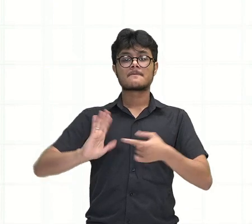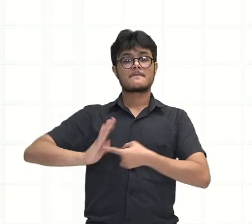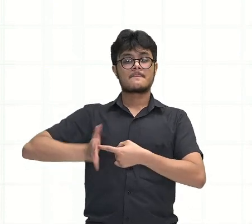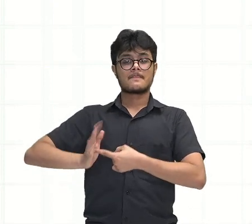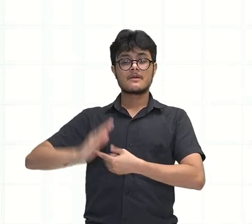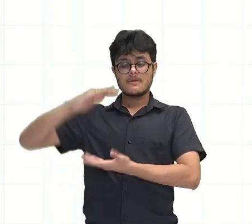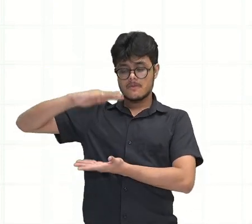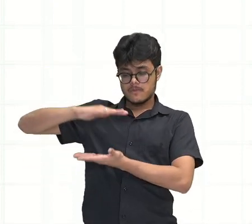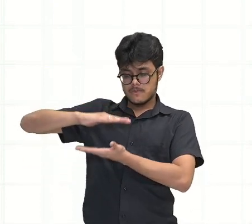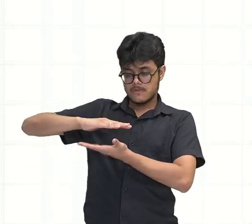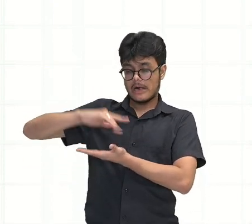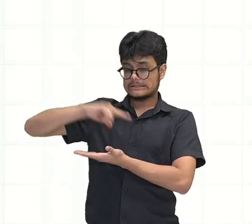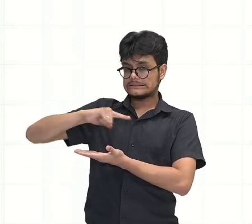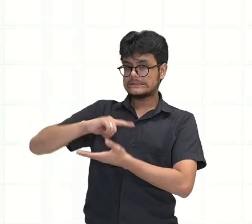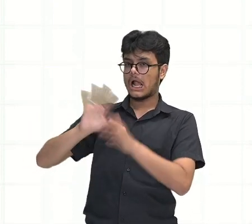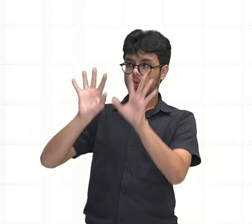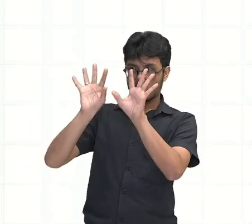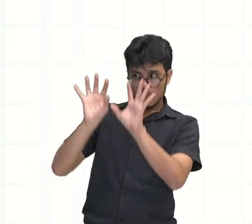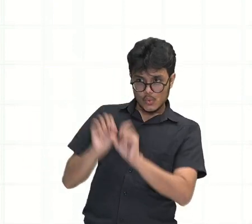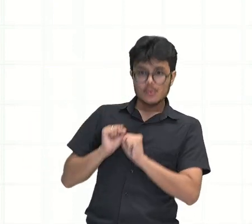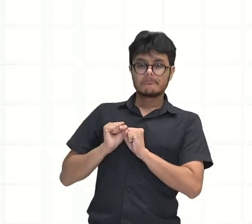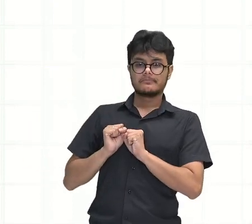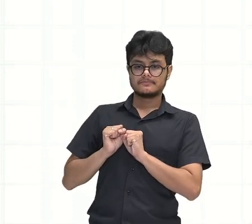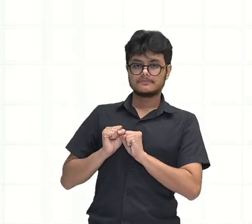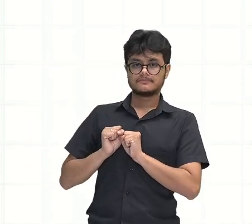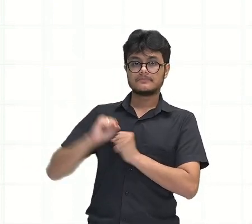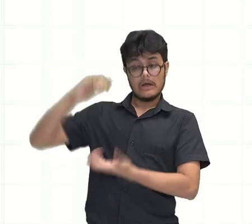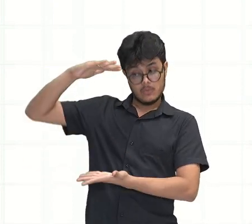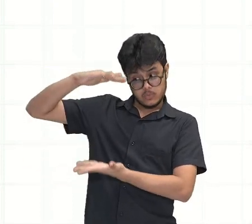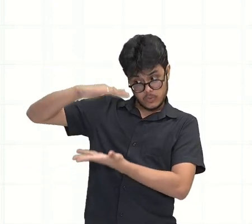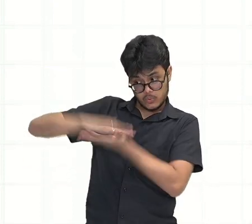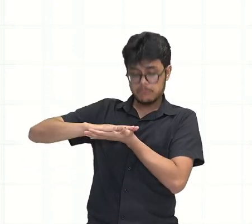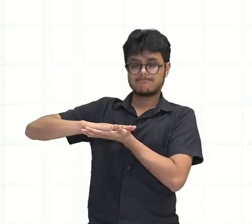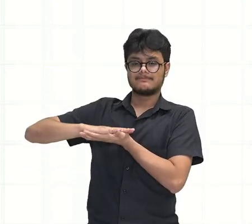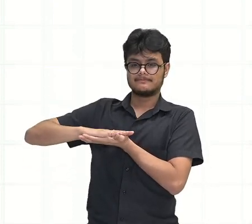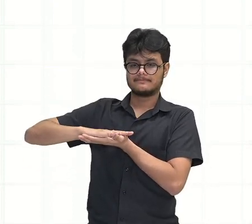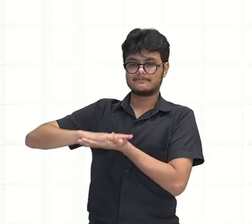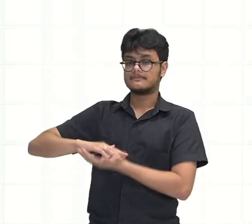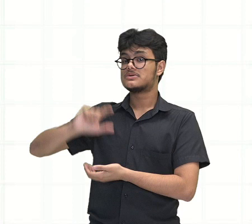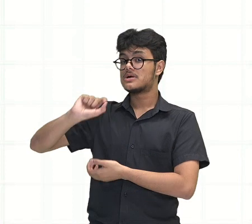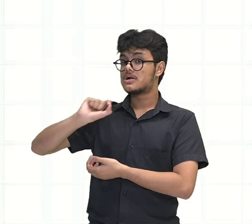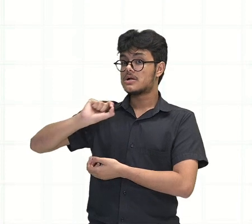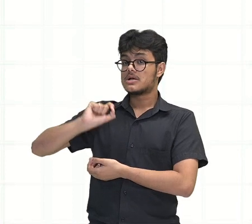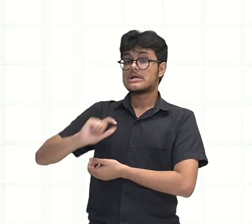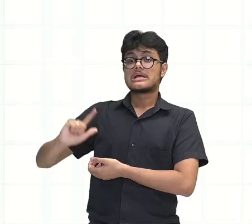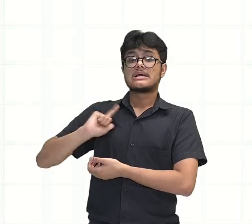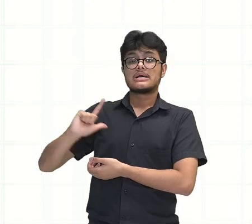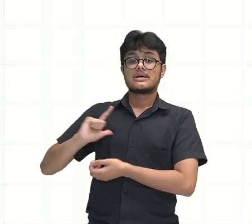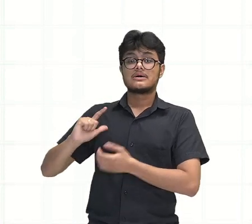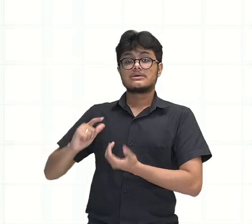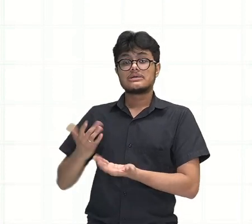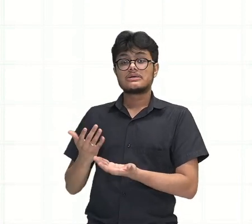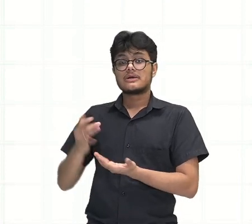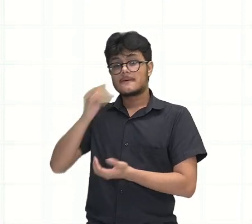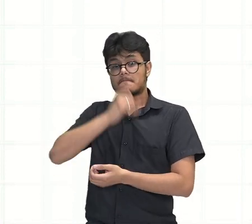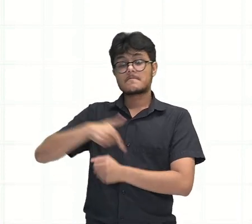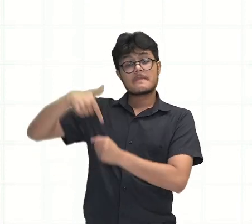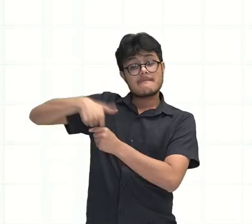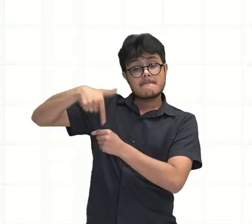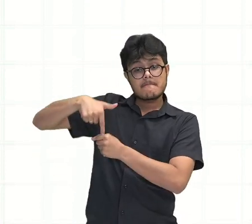que aspiram o ar que, após ser comprimido no interior dos cilindros, recebe o